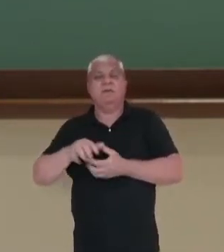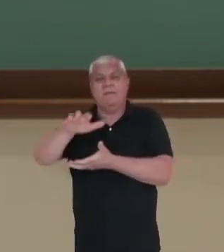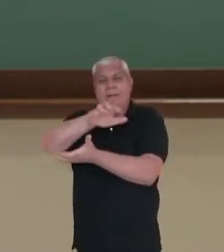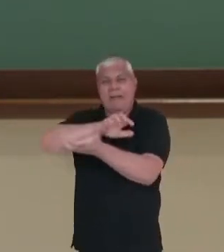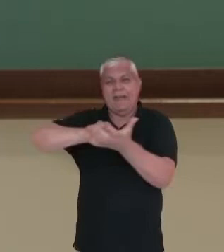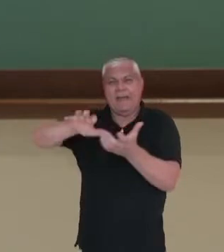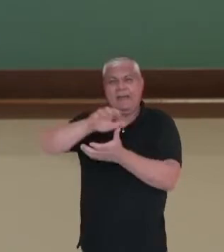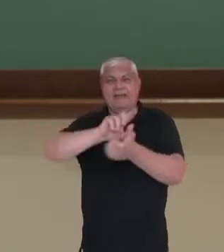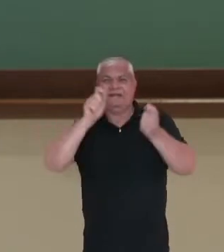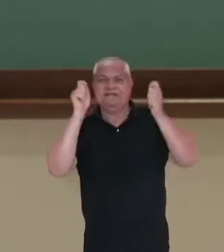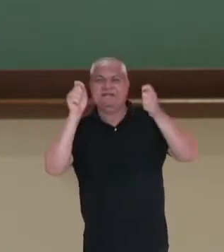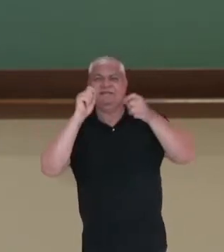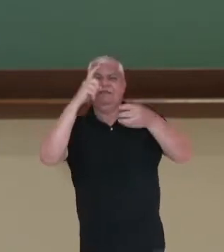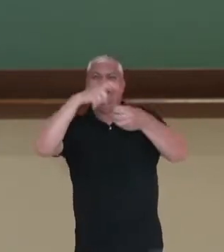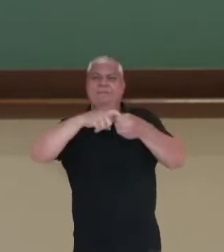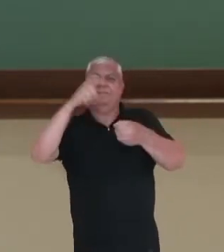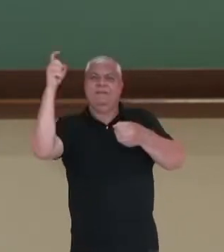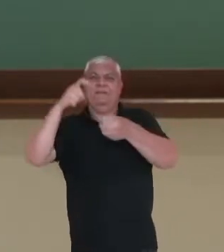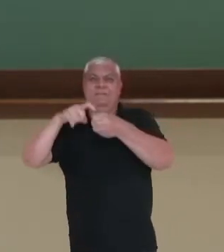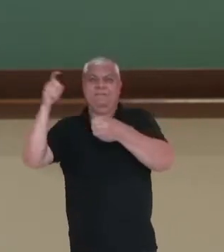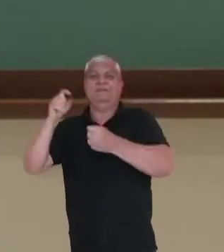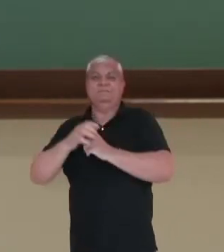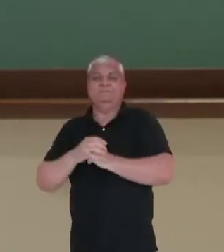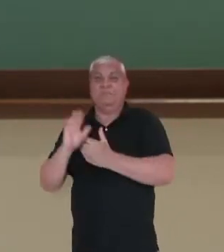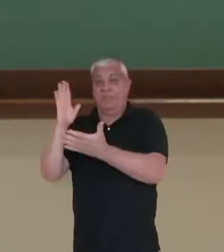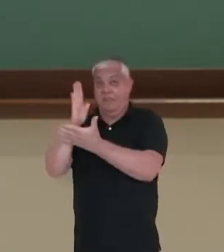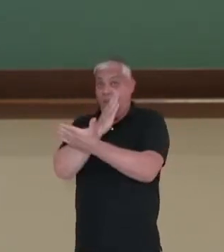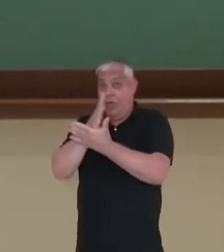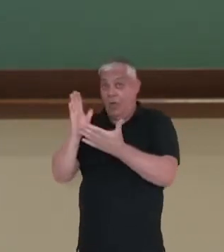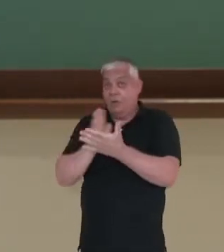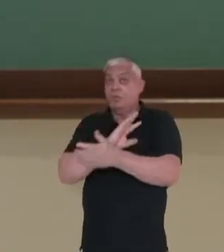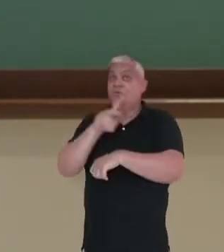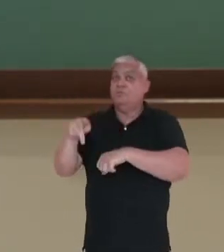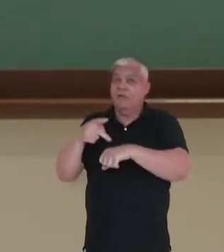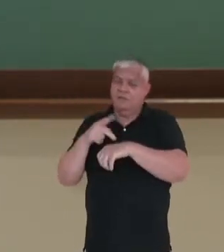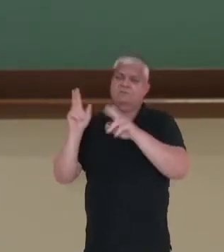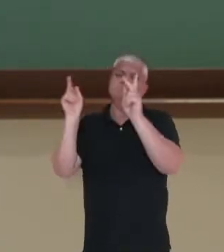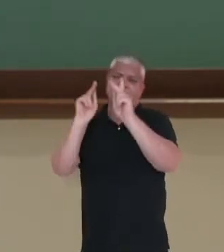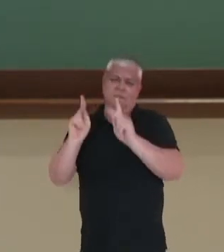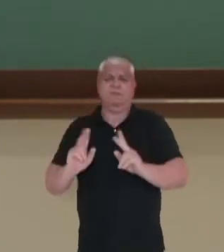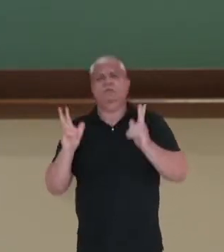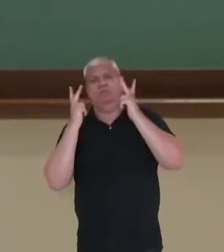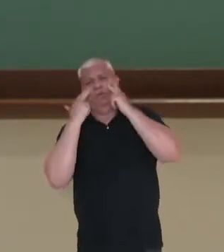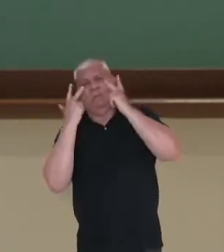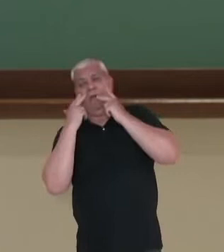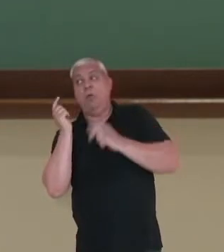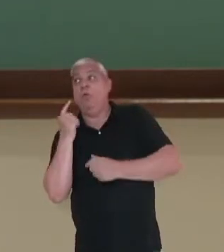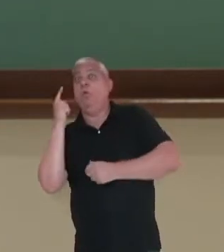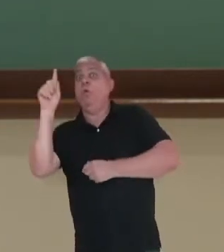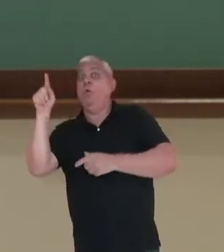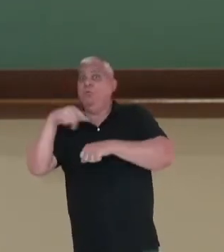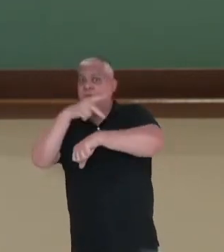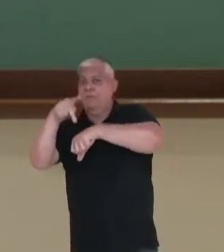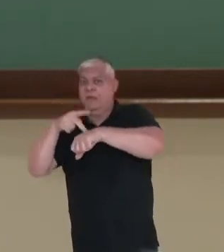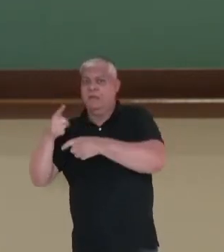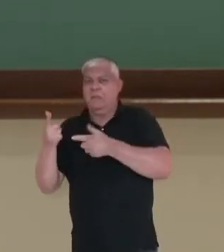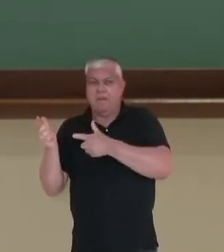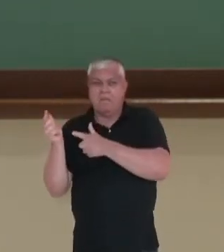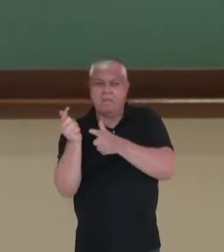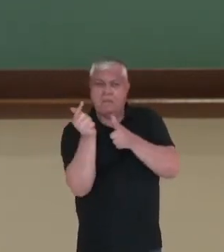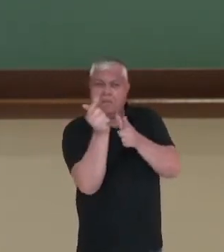e ficarem independentes, ok? Alguns foram de forma um pouco mais pacífica, outros tiveram que pegar em armas mesmo para